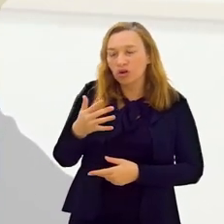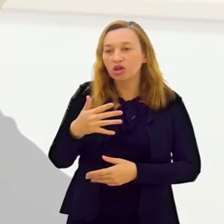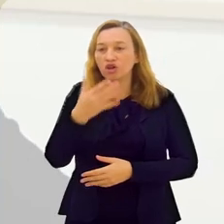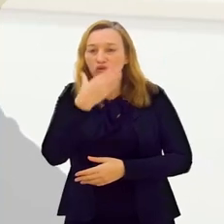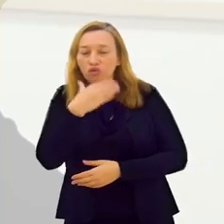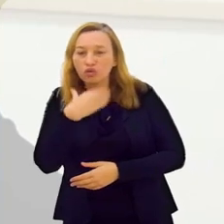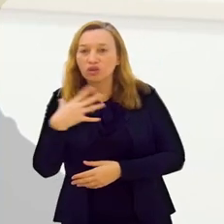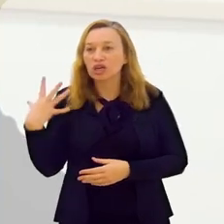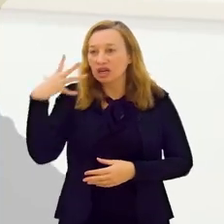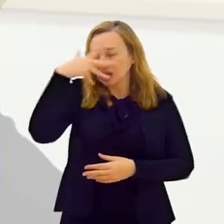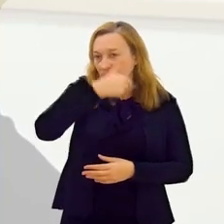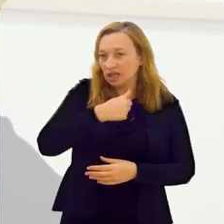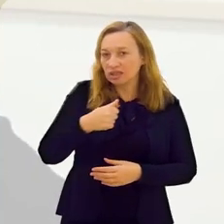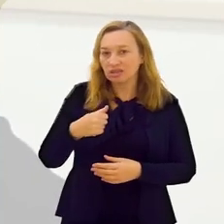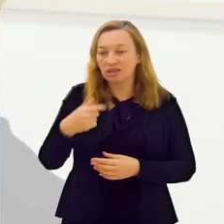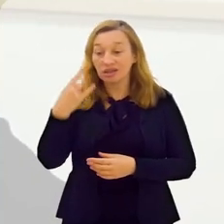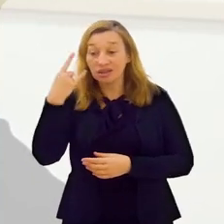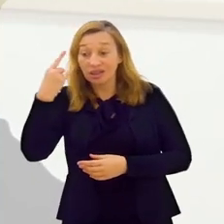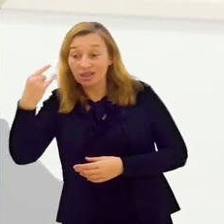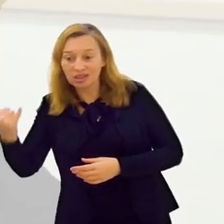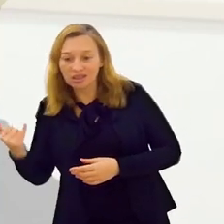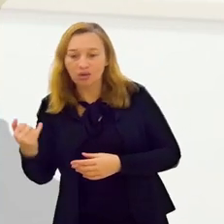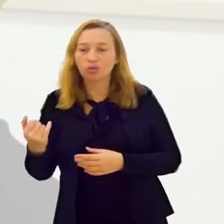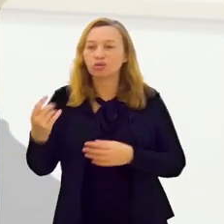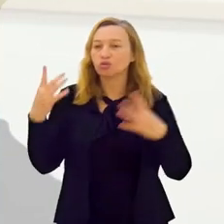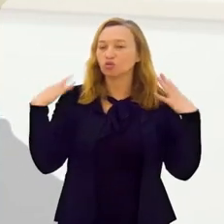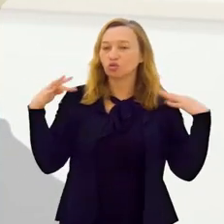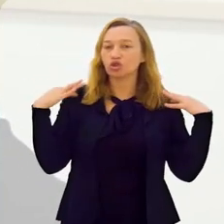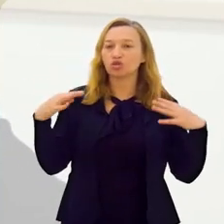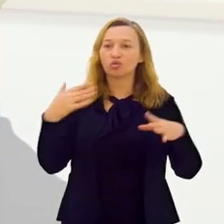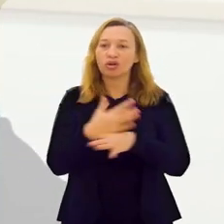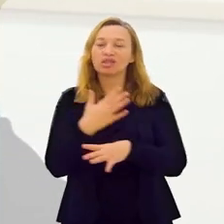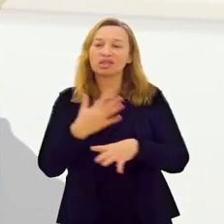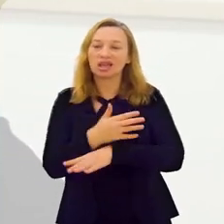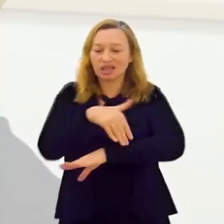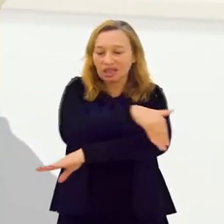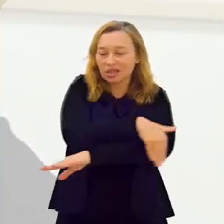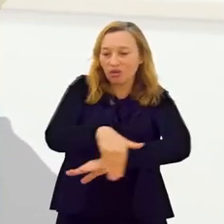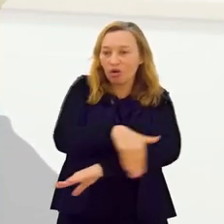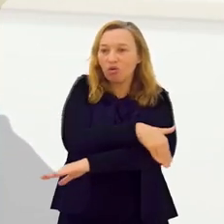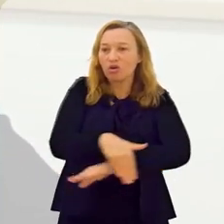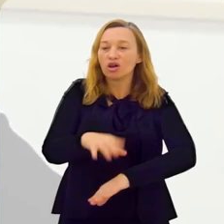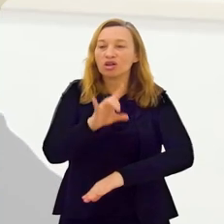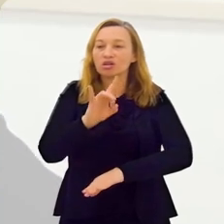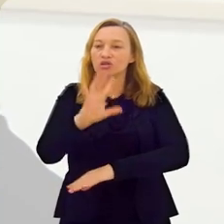assim bonitos, porque passa a ser uma atração turística uma